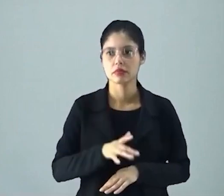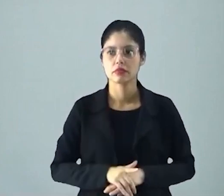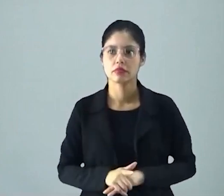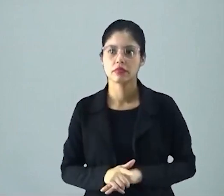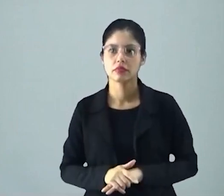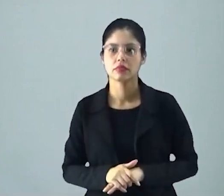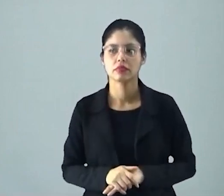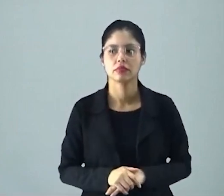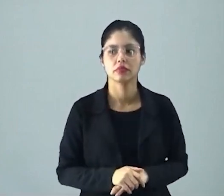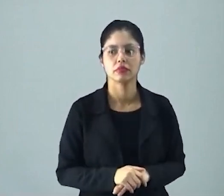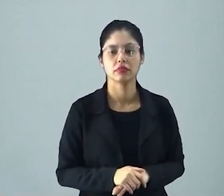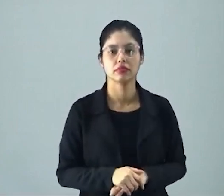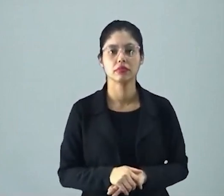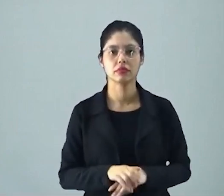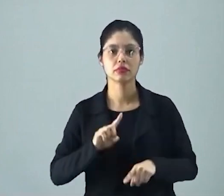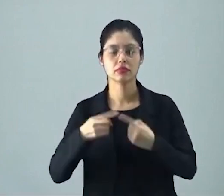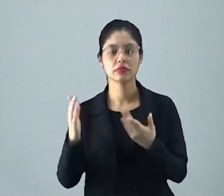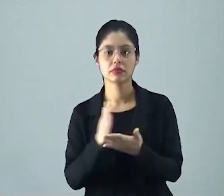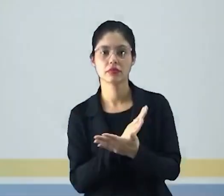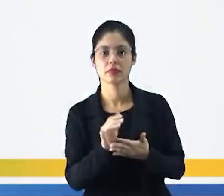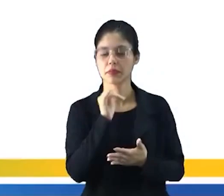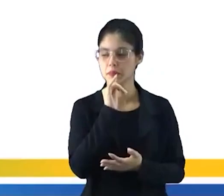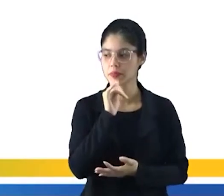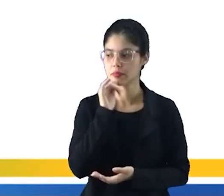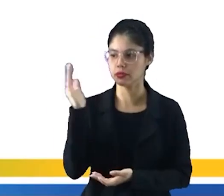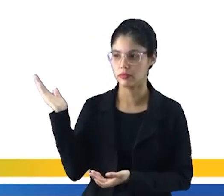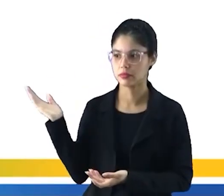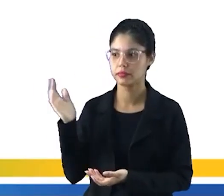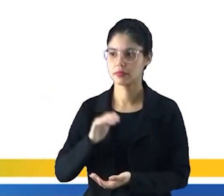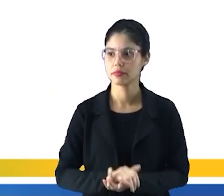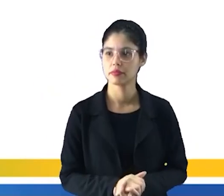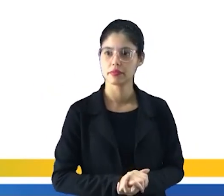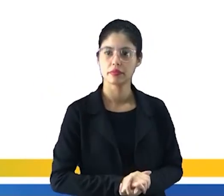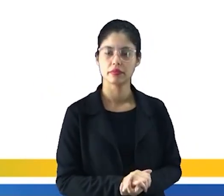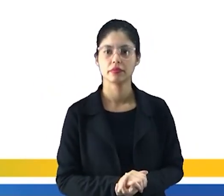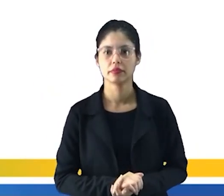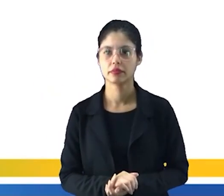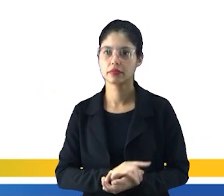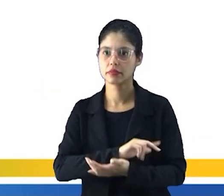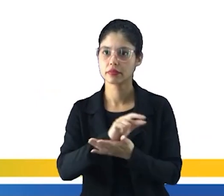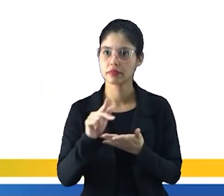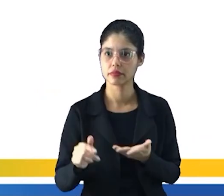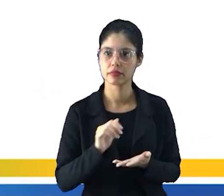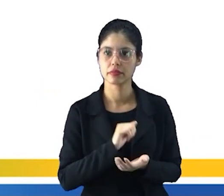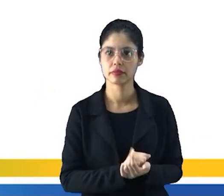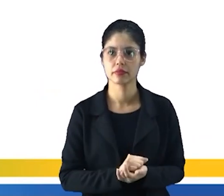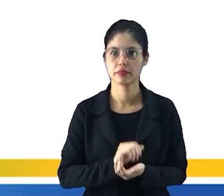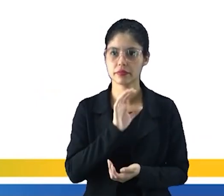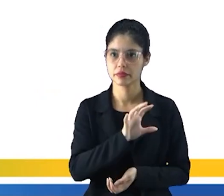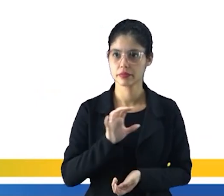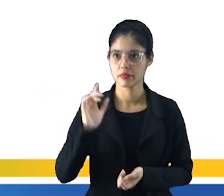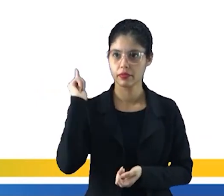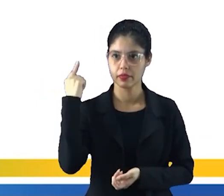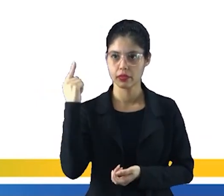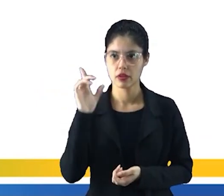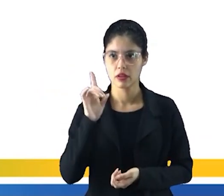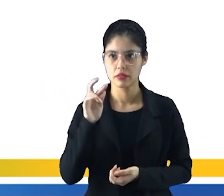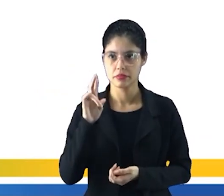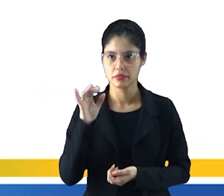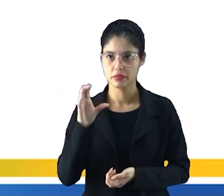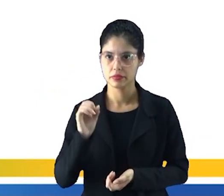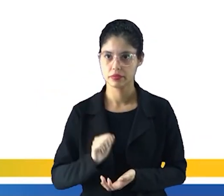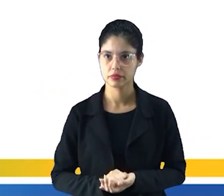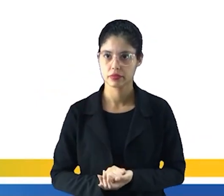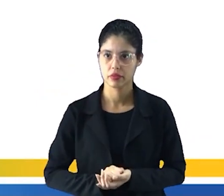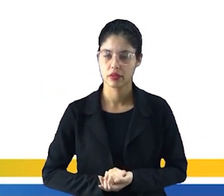então. Vamos ver mais alguns exemplos aqui. Nós temos variedades, né, regionais, geográficas